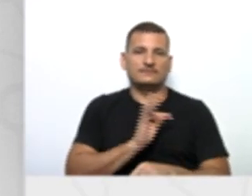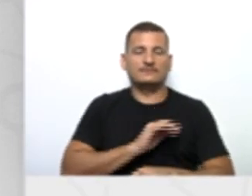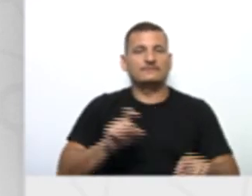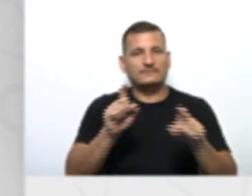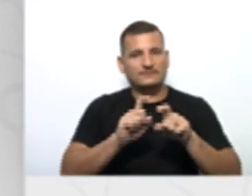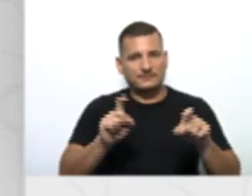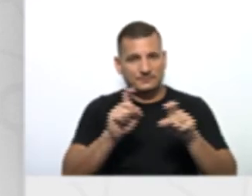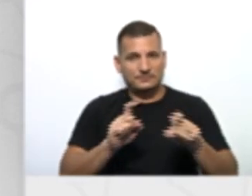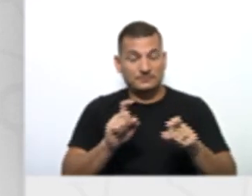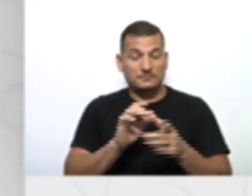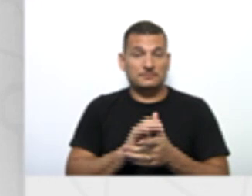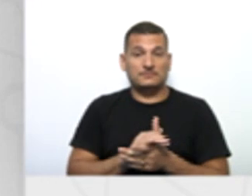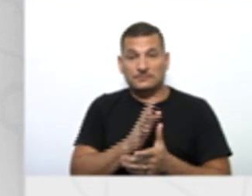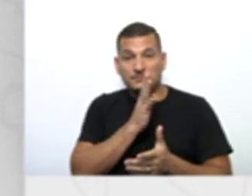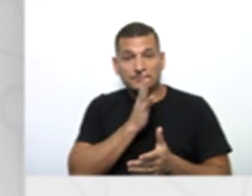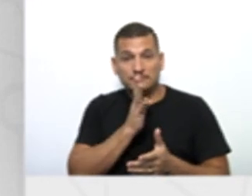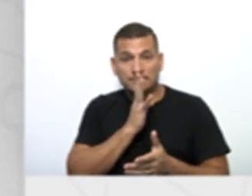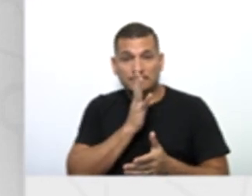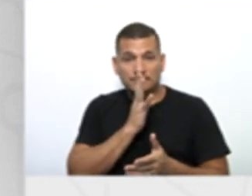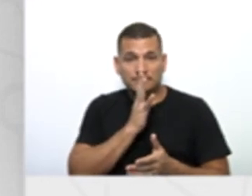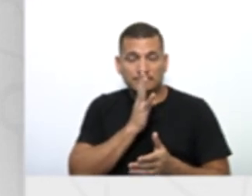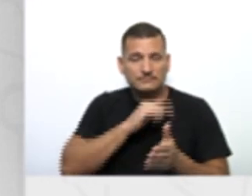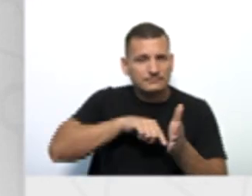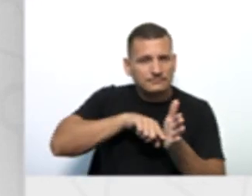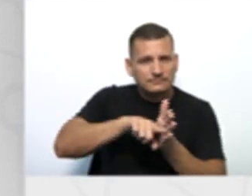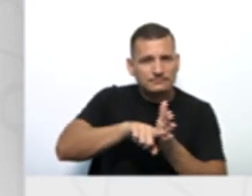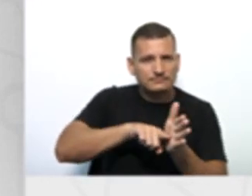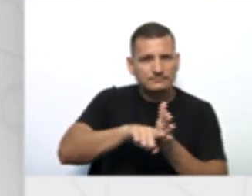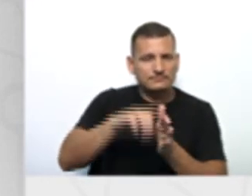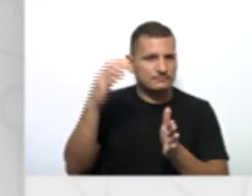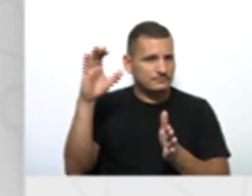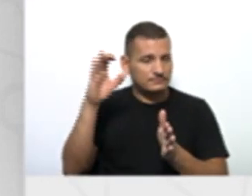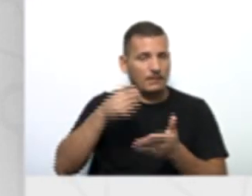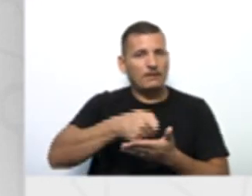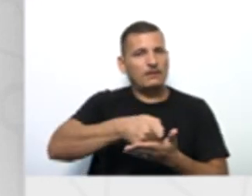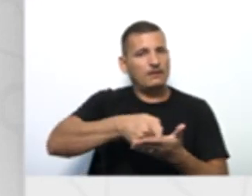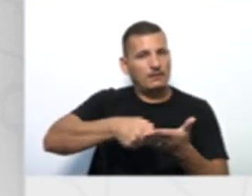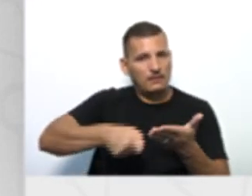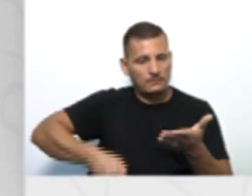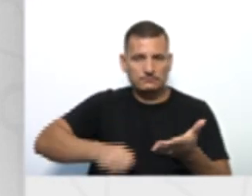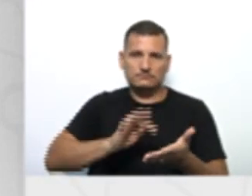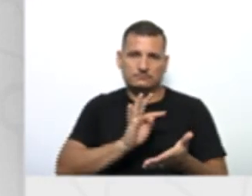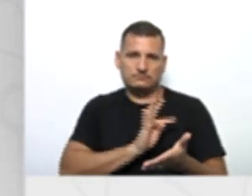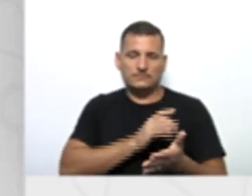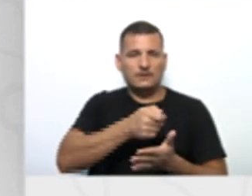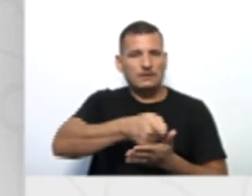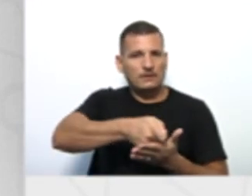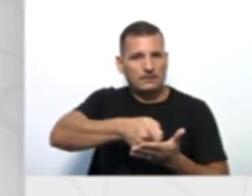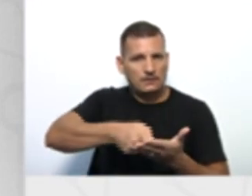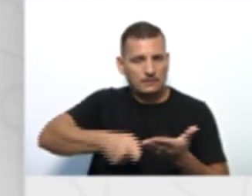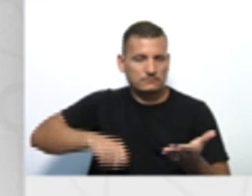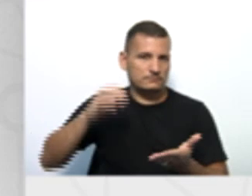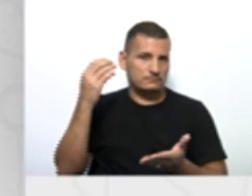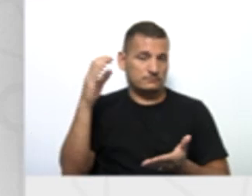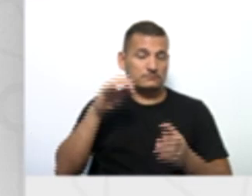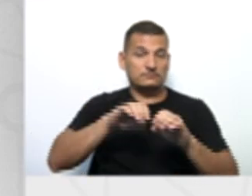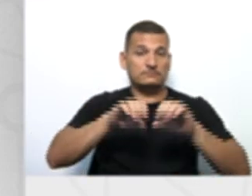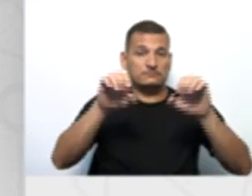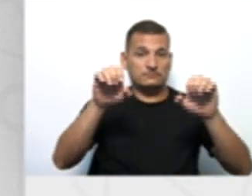e pesquisa científica, redação técnica e científica, estrutura das publicações científicas e